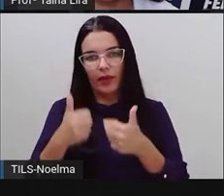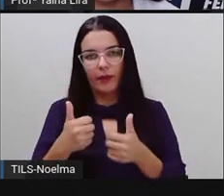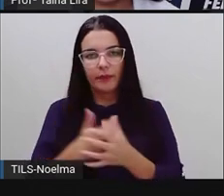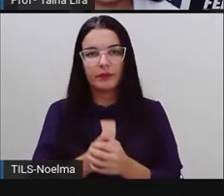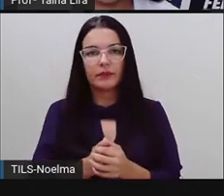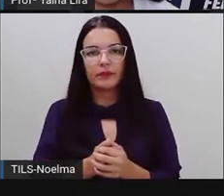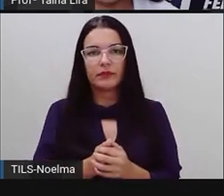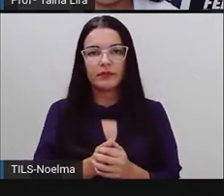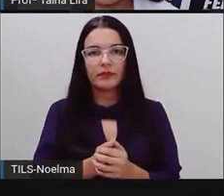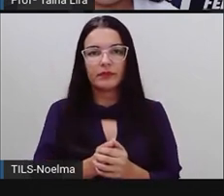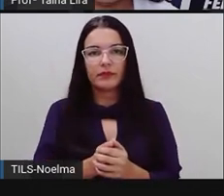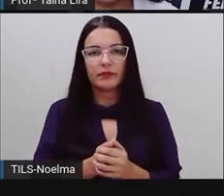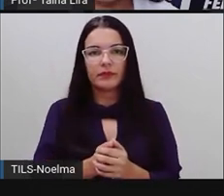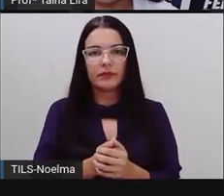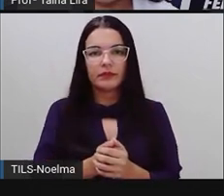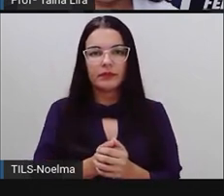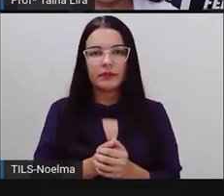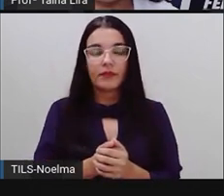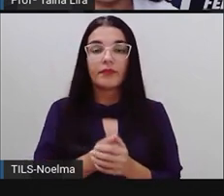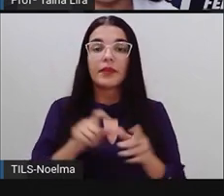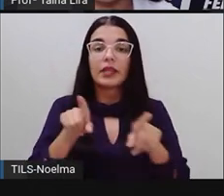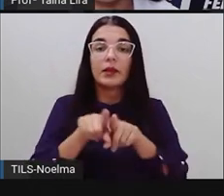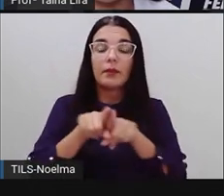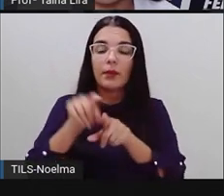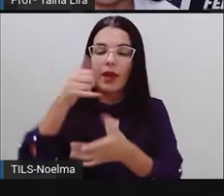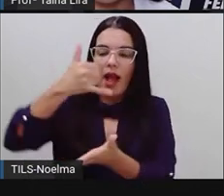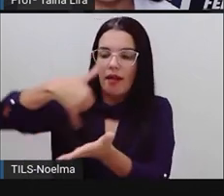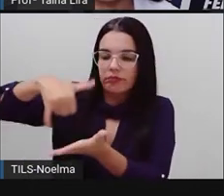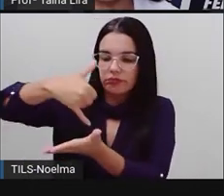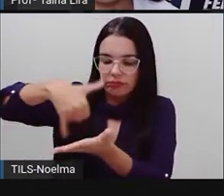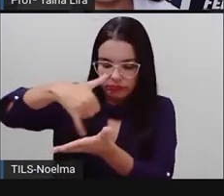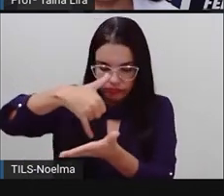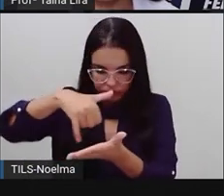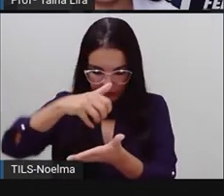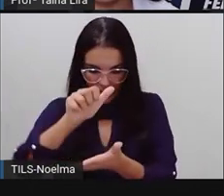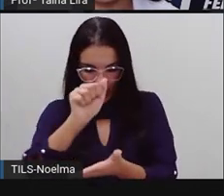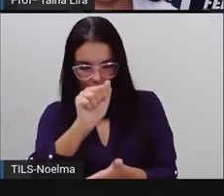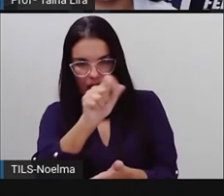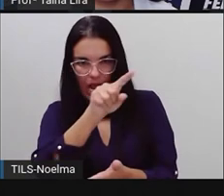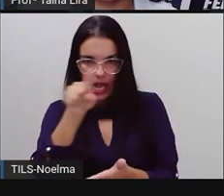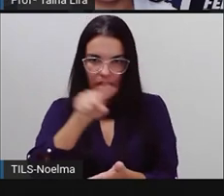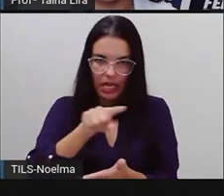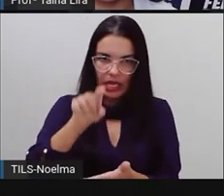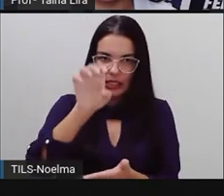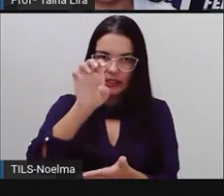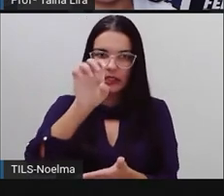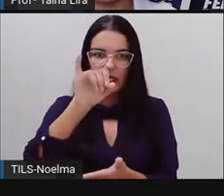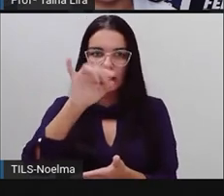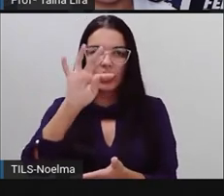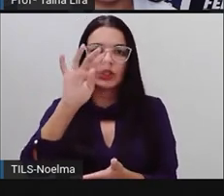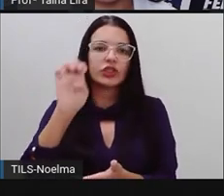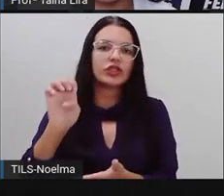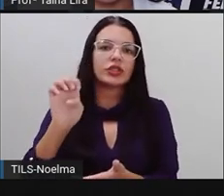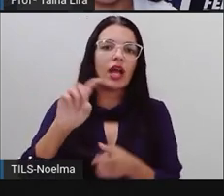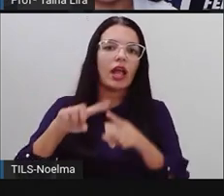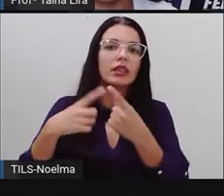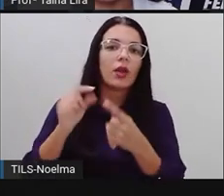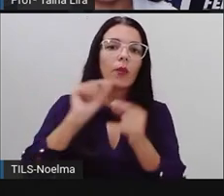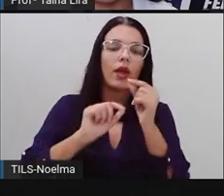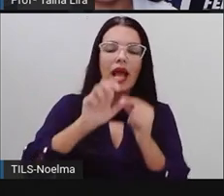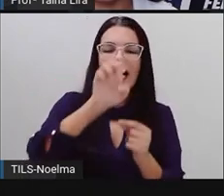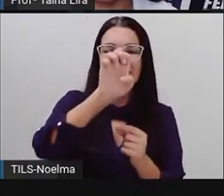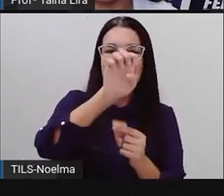alimenta o dia dispensa azeite azeite então a sílaba mais forte é usei